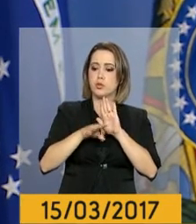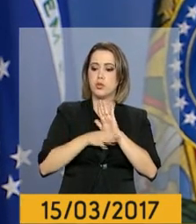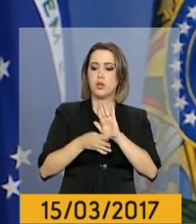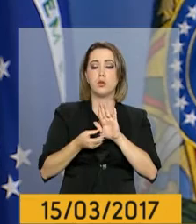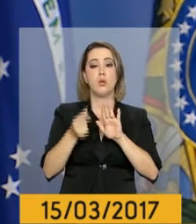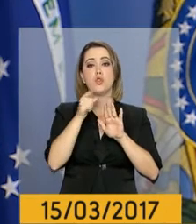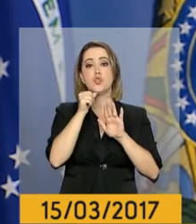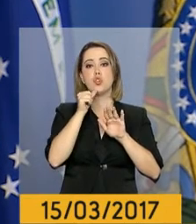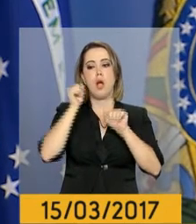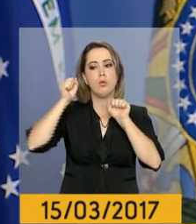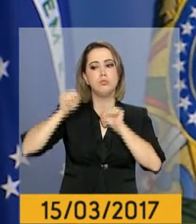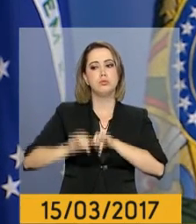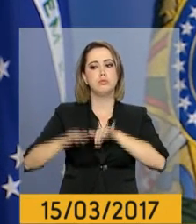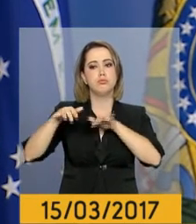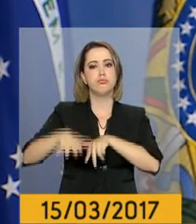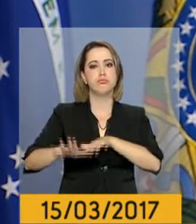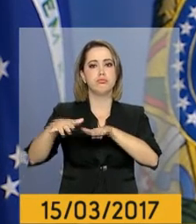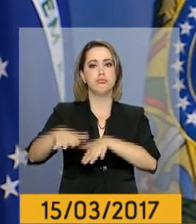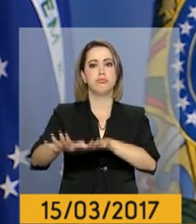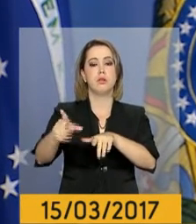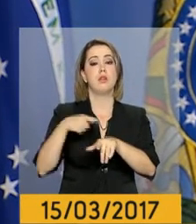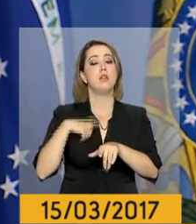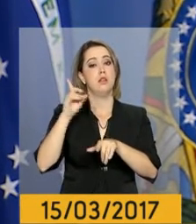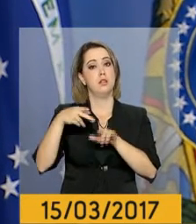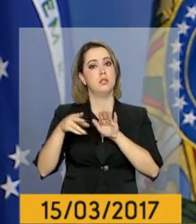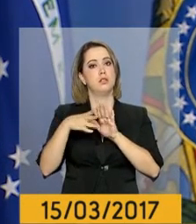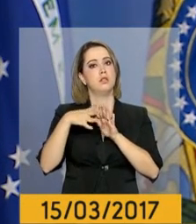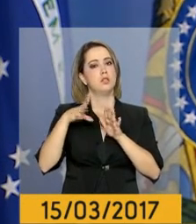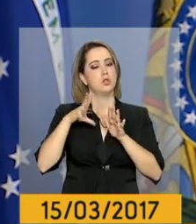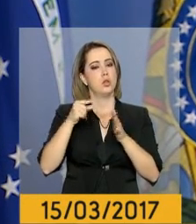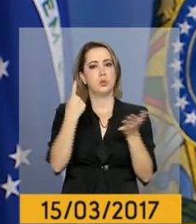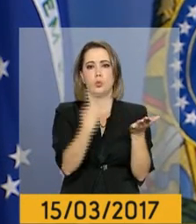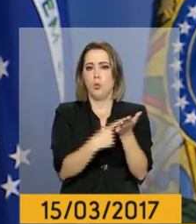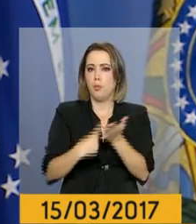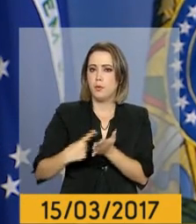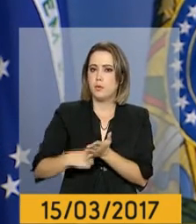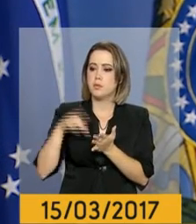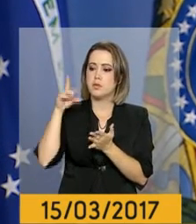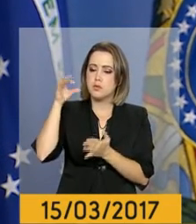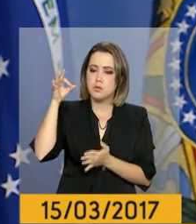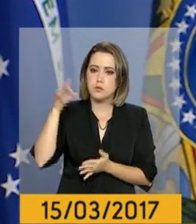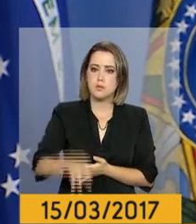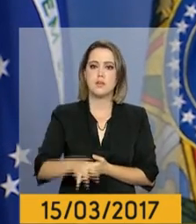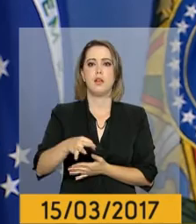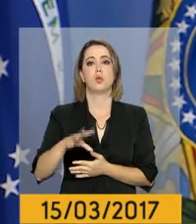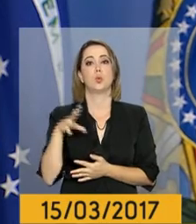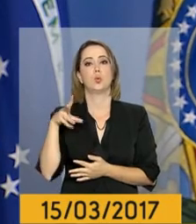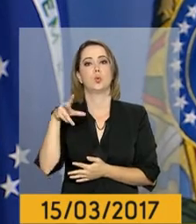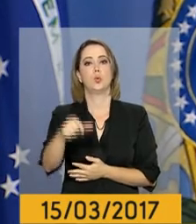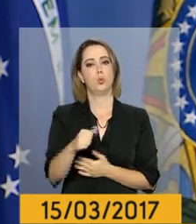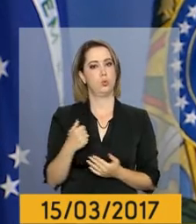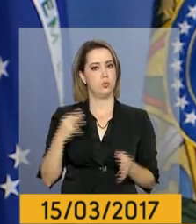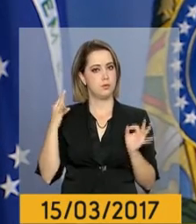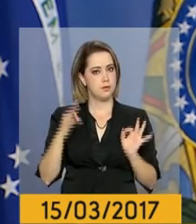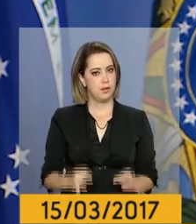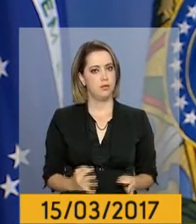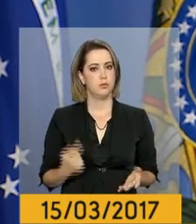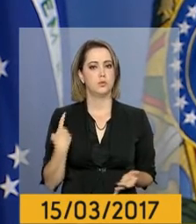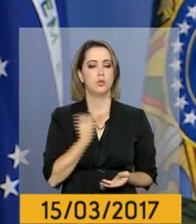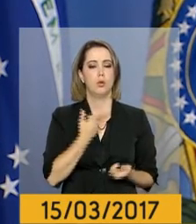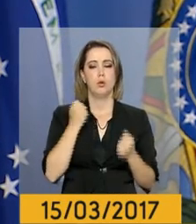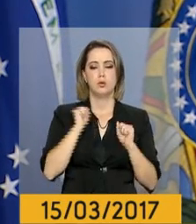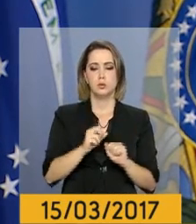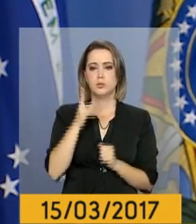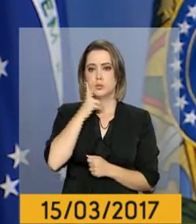que estão com o cronograma em dia aliás tudo perfeito em seu programa em dia podemos examinar